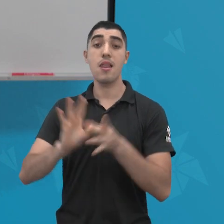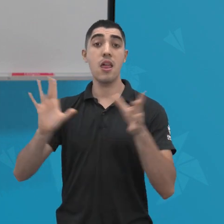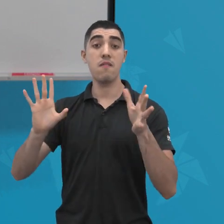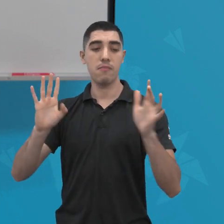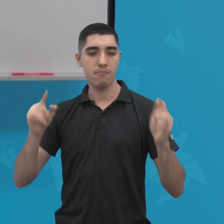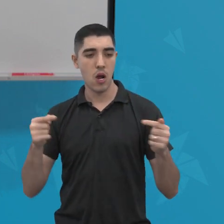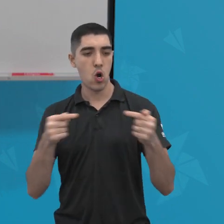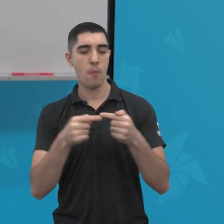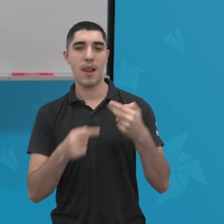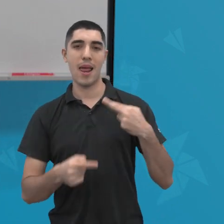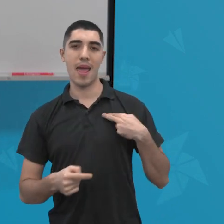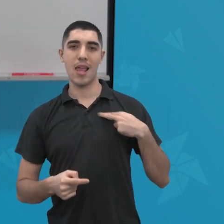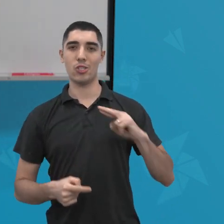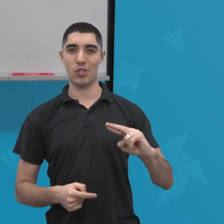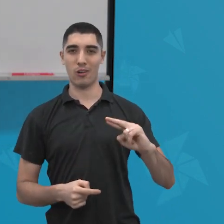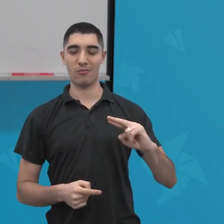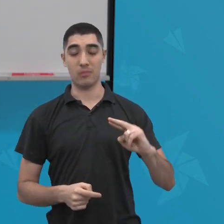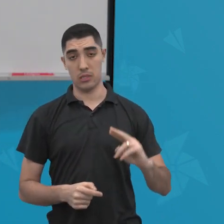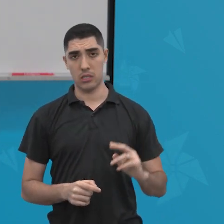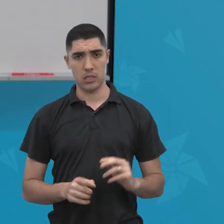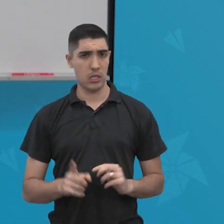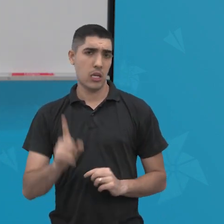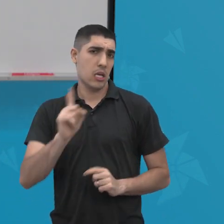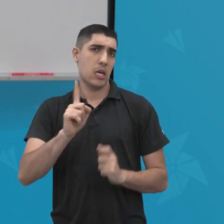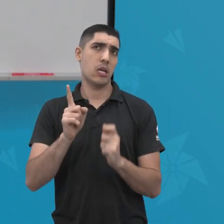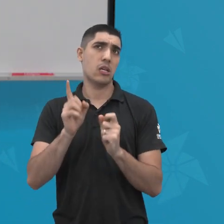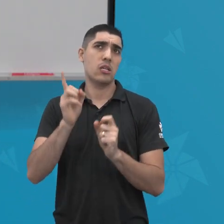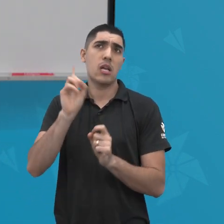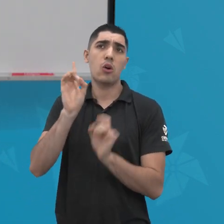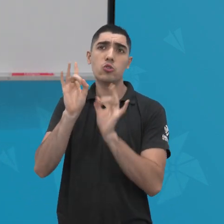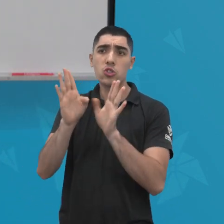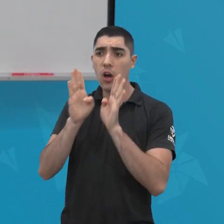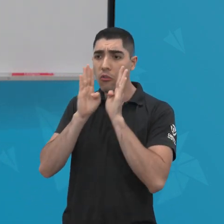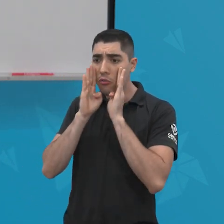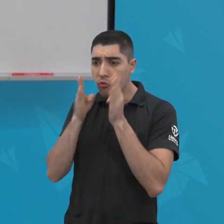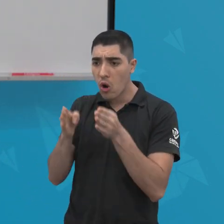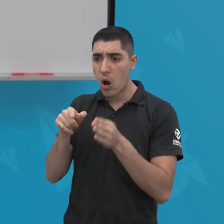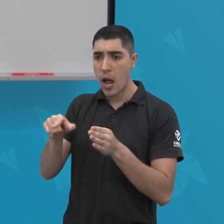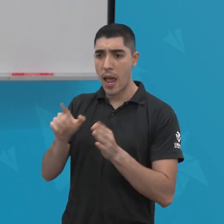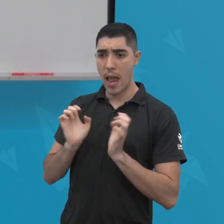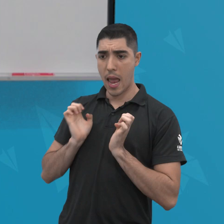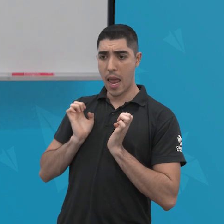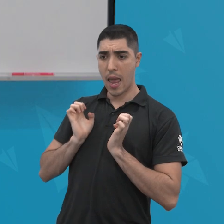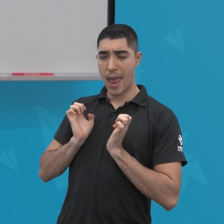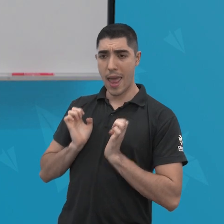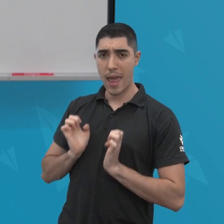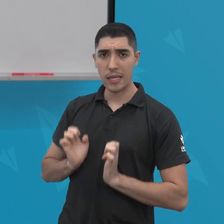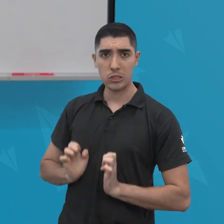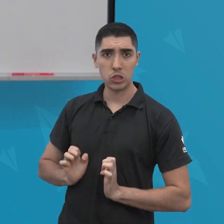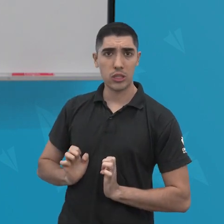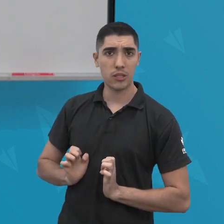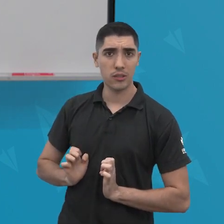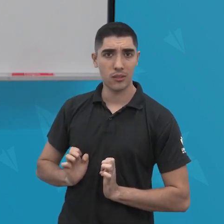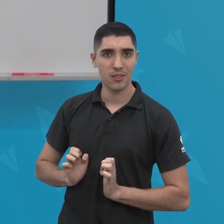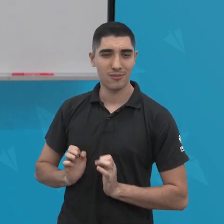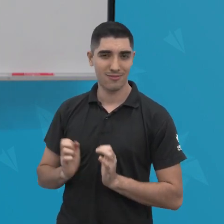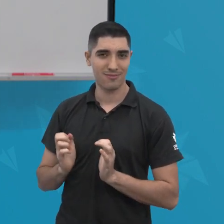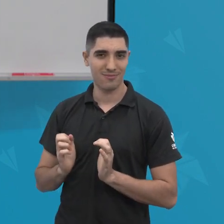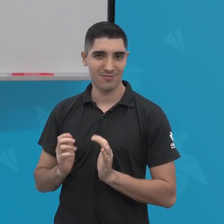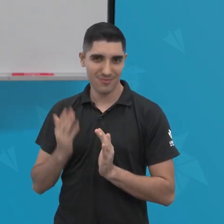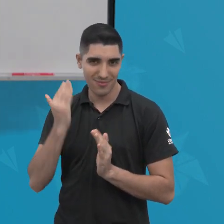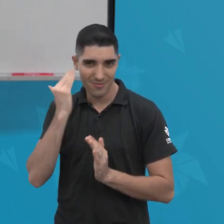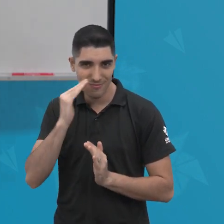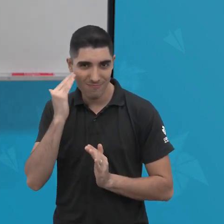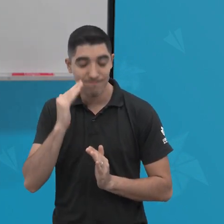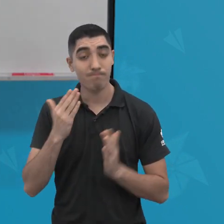essas religiões e não depende mais desse tipo de ética para poder sobreviver. E daí